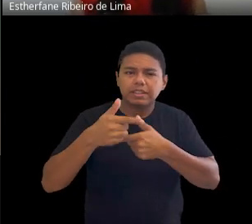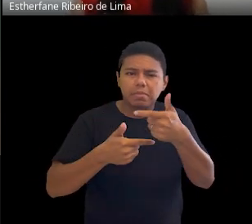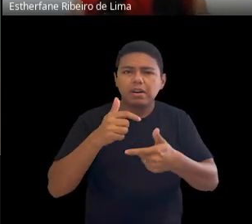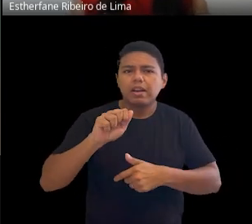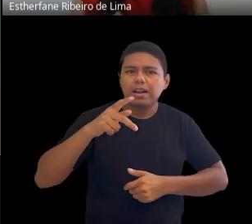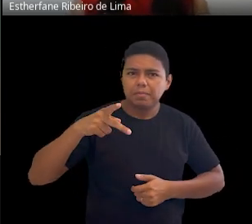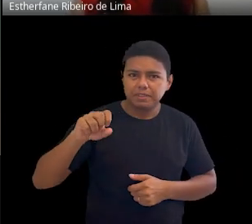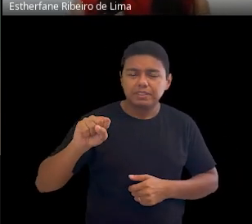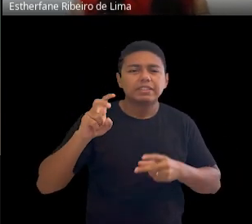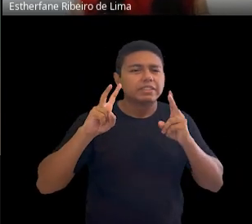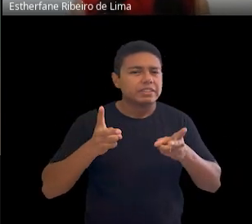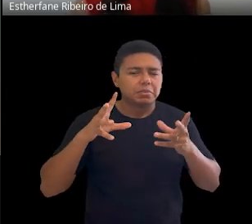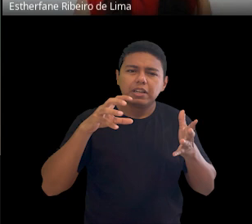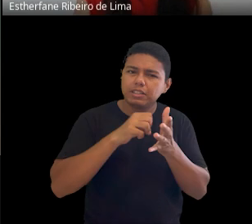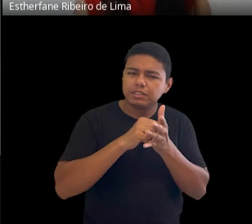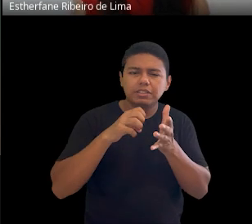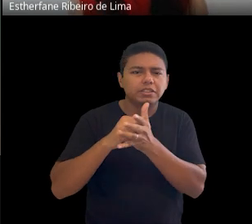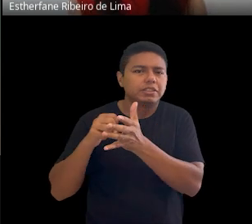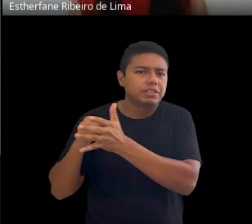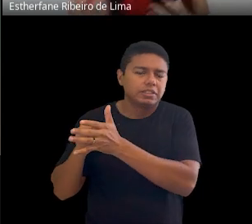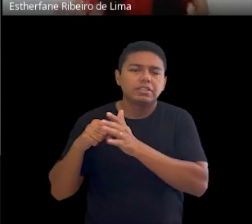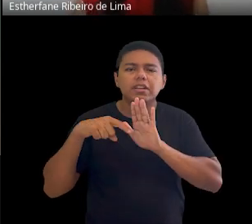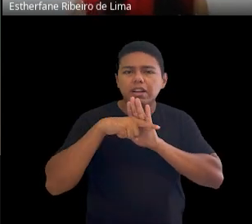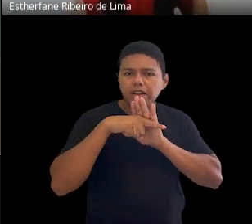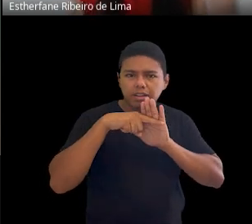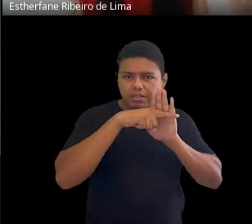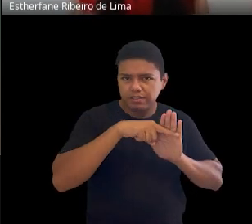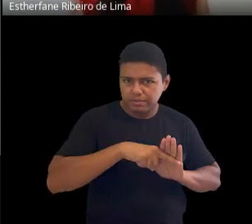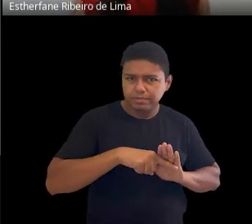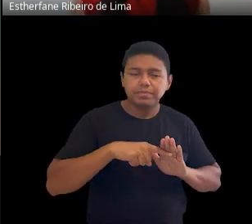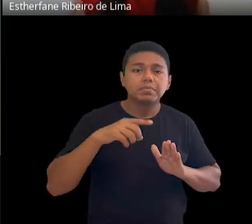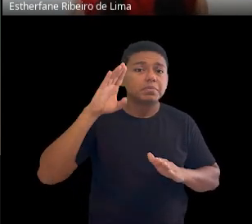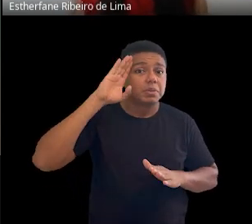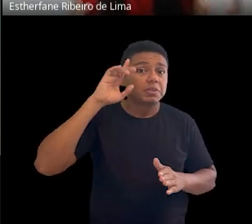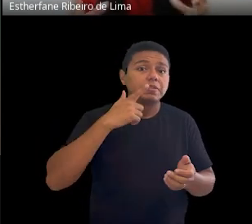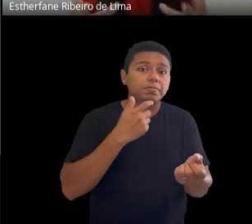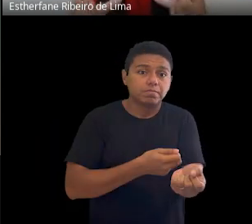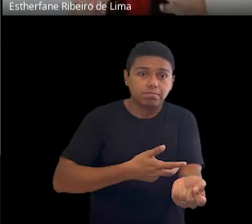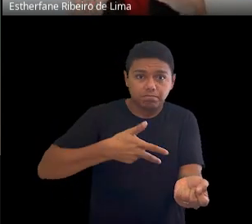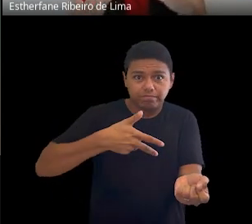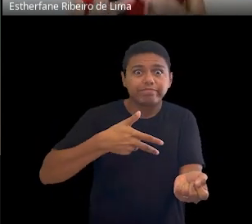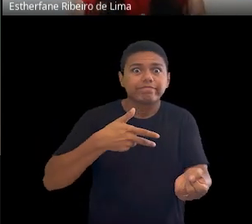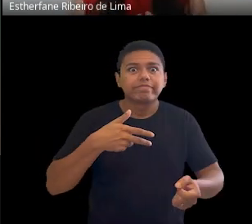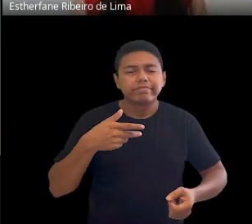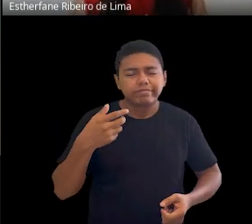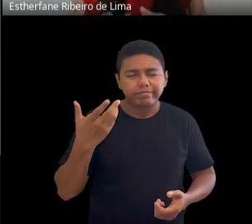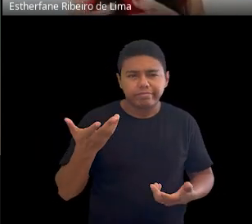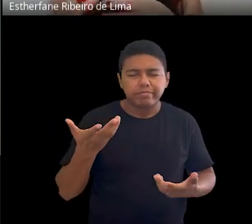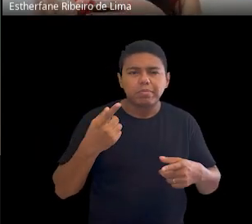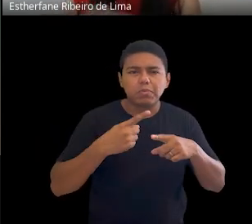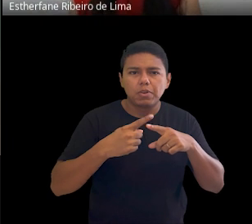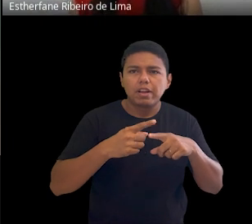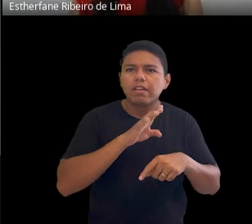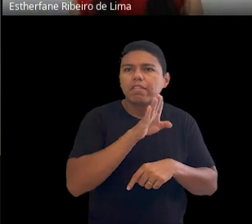primária, sempre registre os exames. Por quê? Principalmente tipagem sanguínea. Porque no momento que essa paciente vai